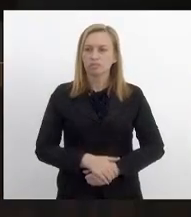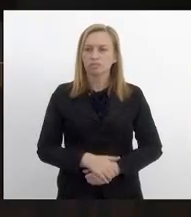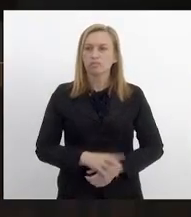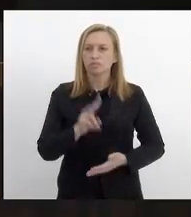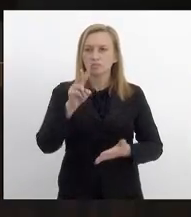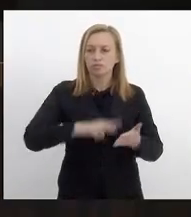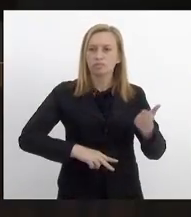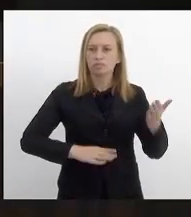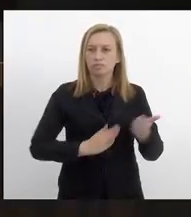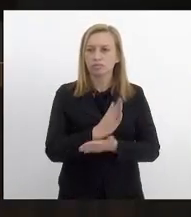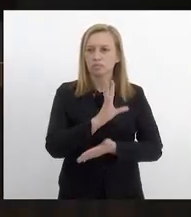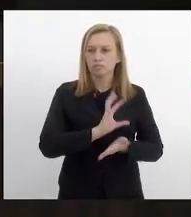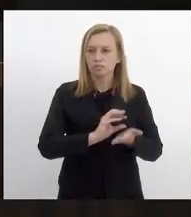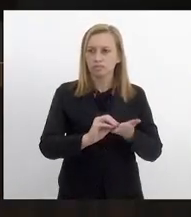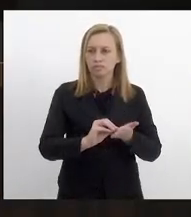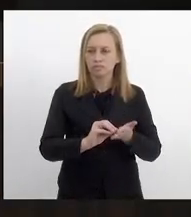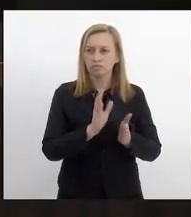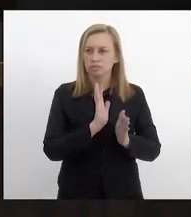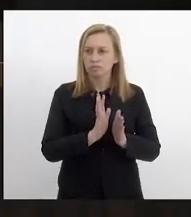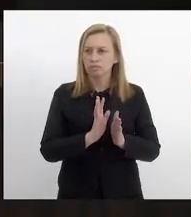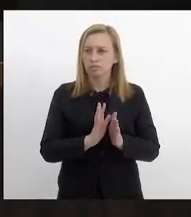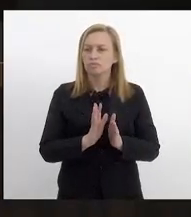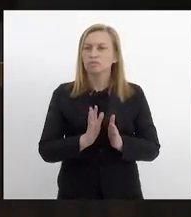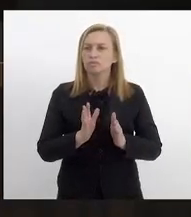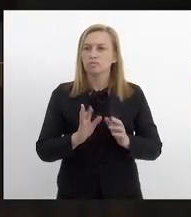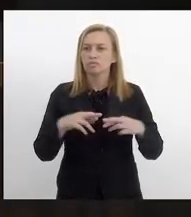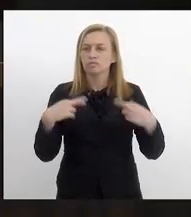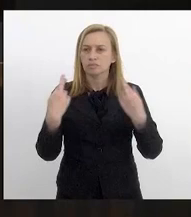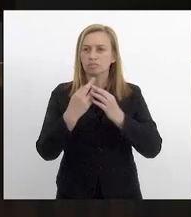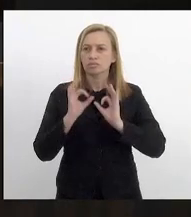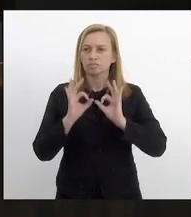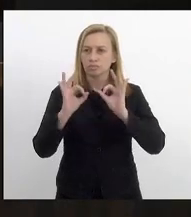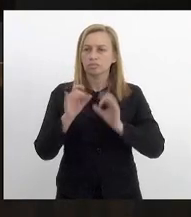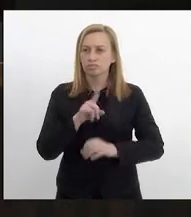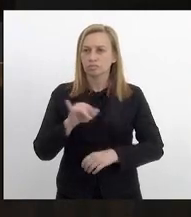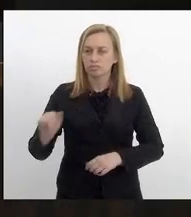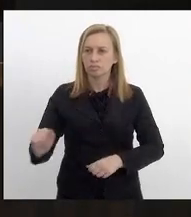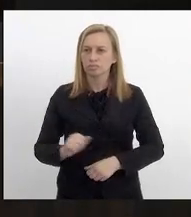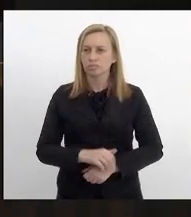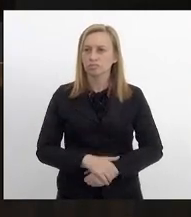Lida e aprovada a ata, passa-se a sessão ordinária do dia.